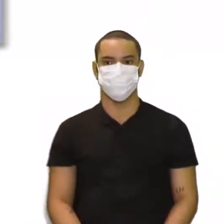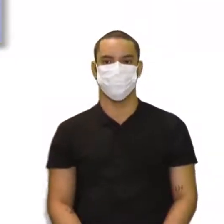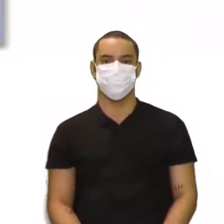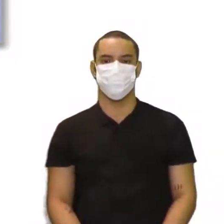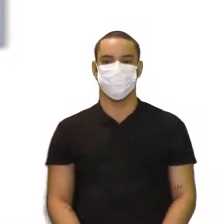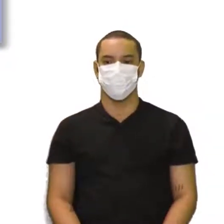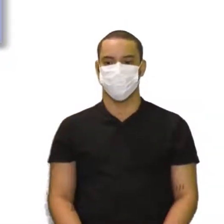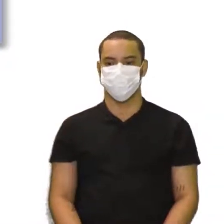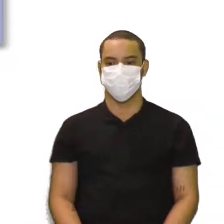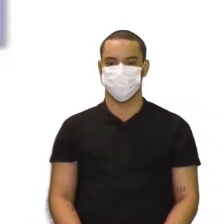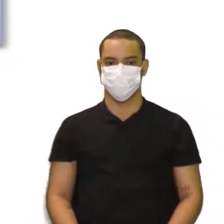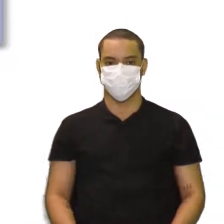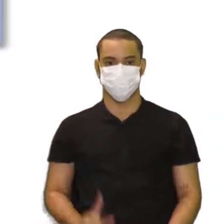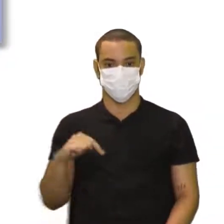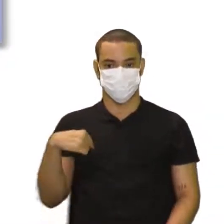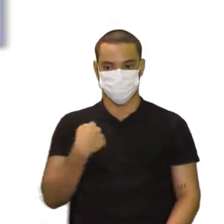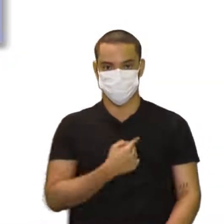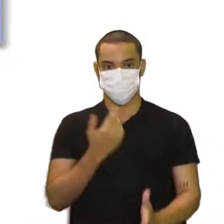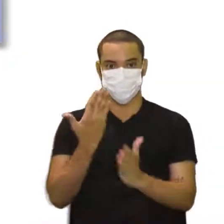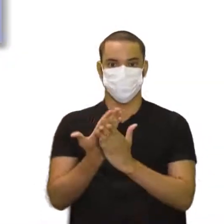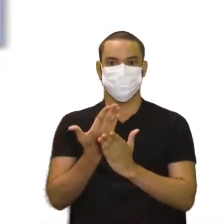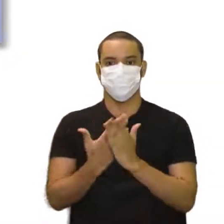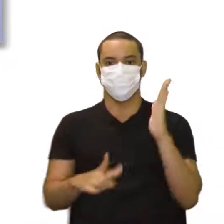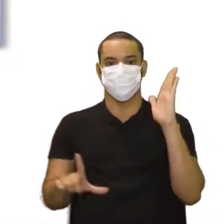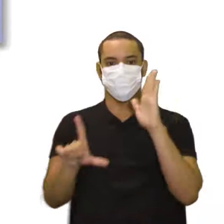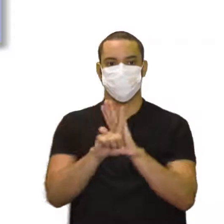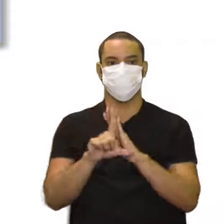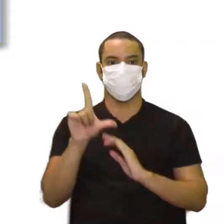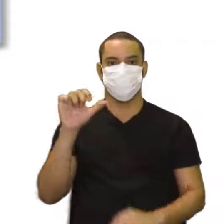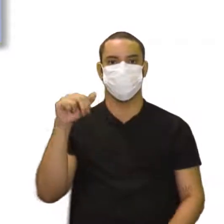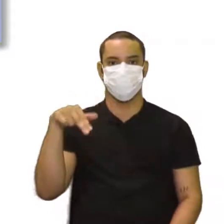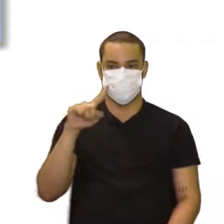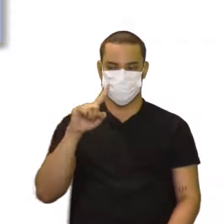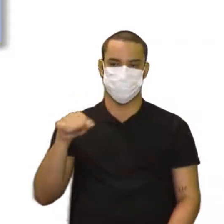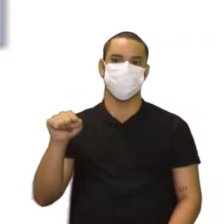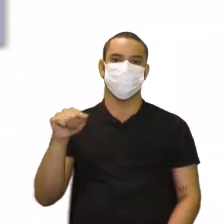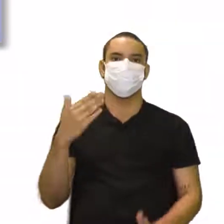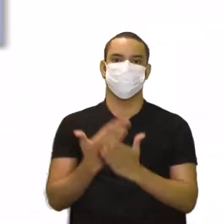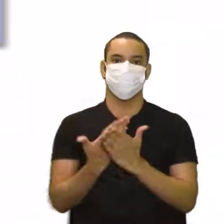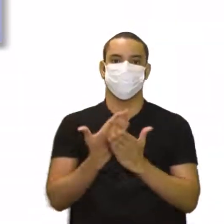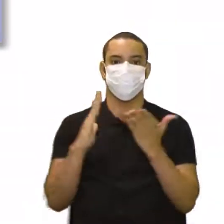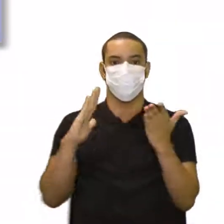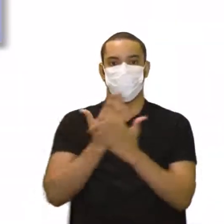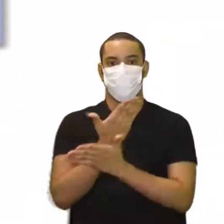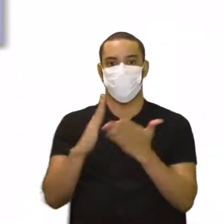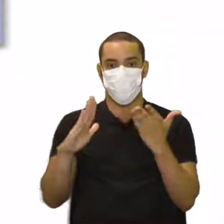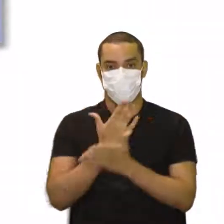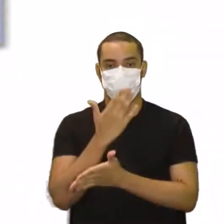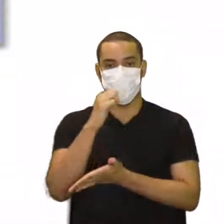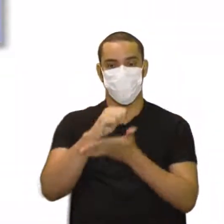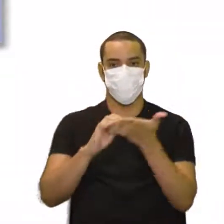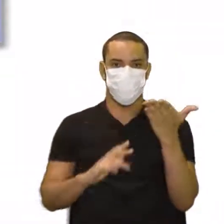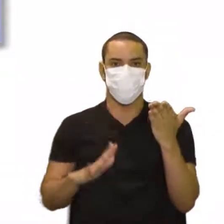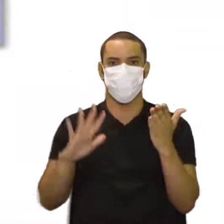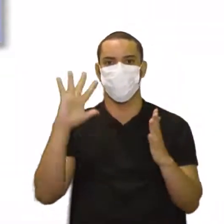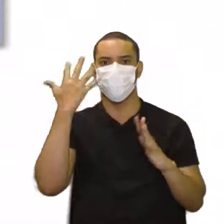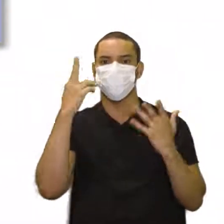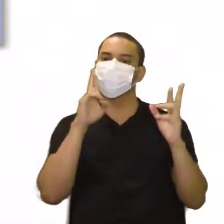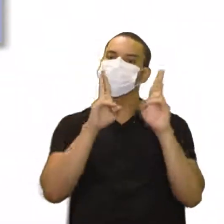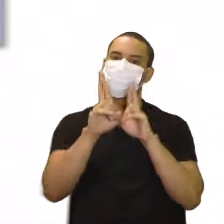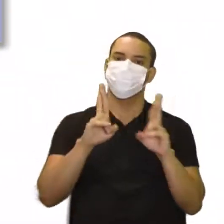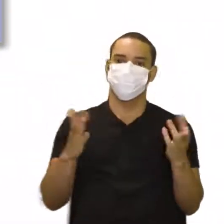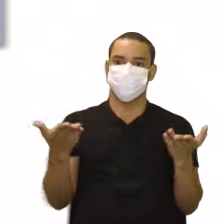nós temos ali, nós estudamos a lei de Lenz, estudamos algumas coisas, resolvemos exercícios e hoje a gente vai fazer